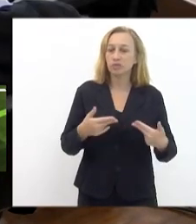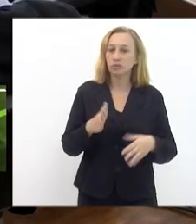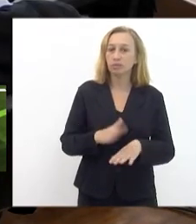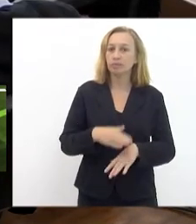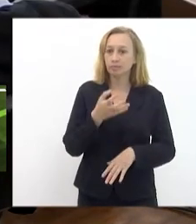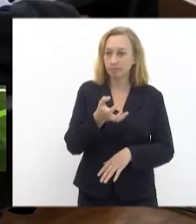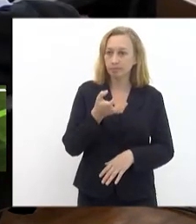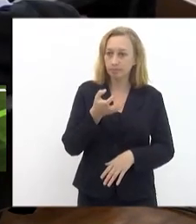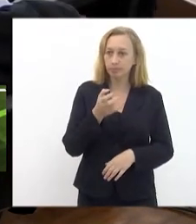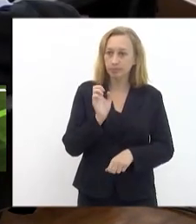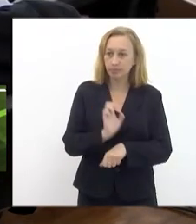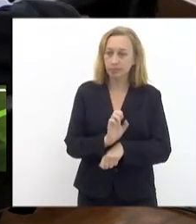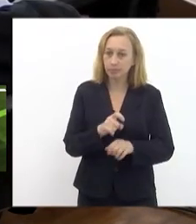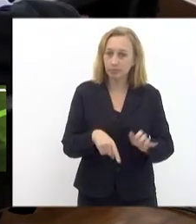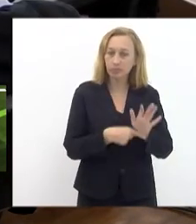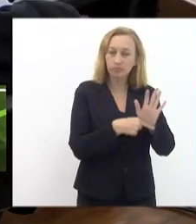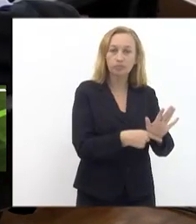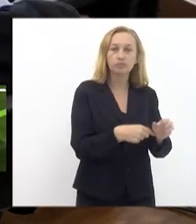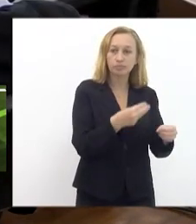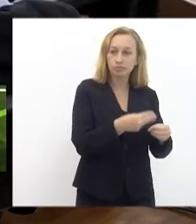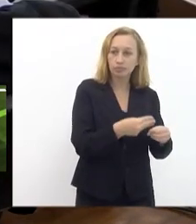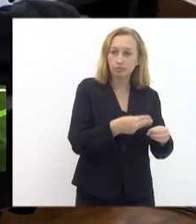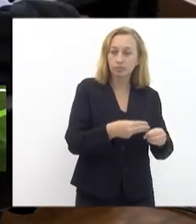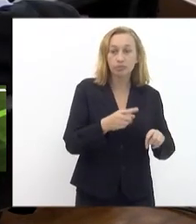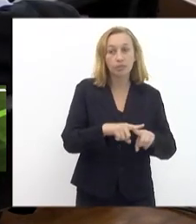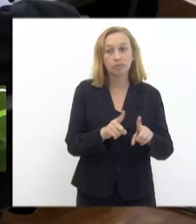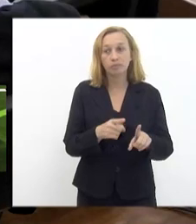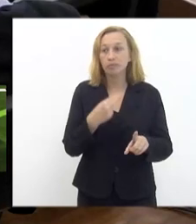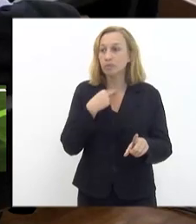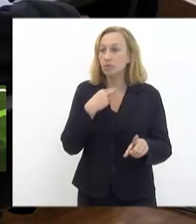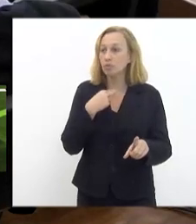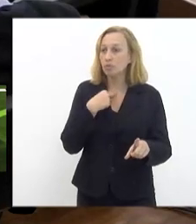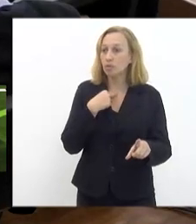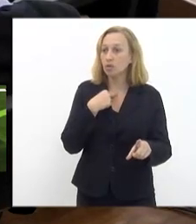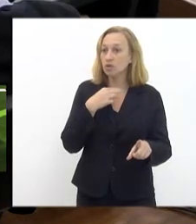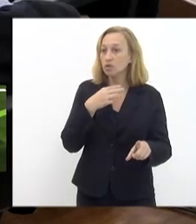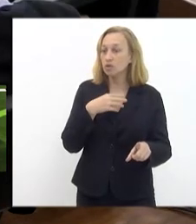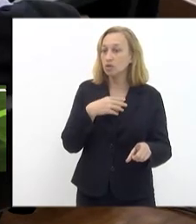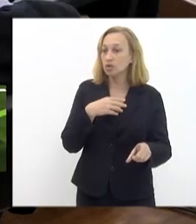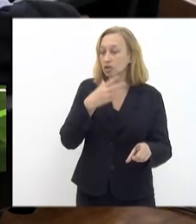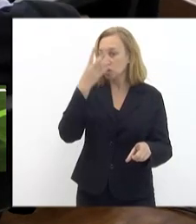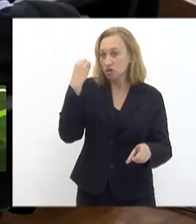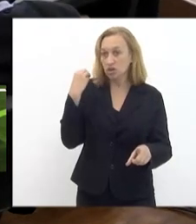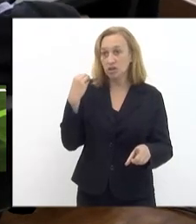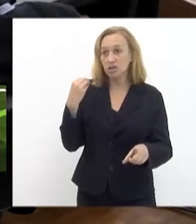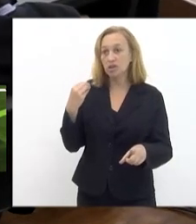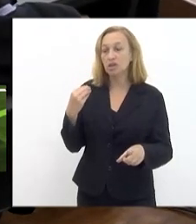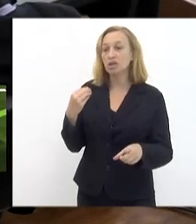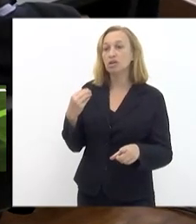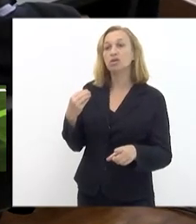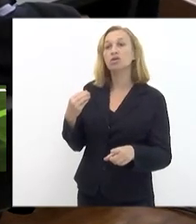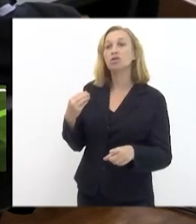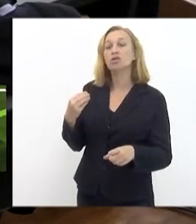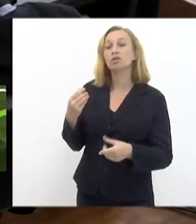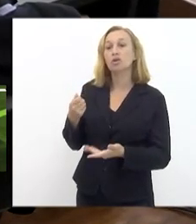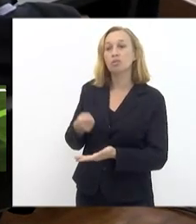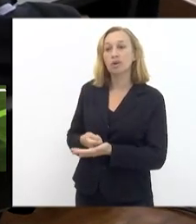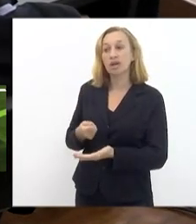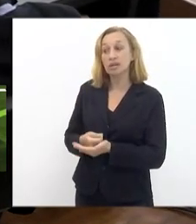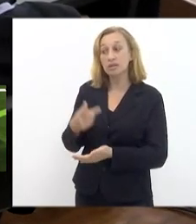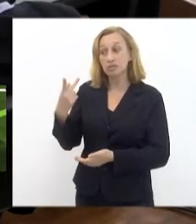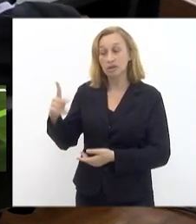é custava ajude a conhecidos mas ele não pode abrir mão daquele que tá aquilo que ele tem que a